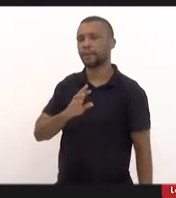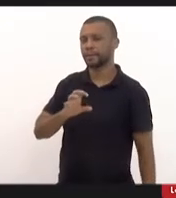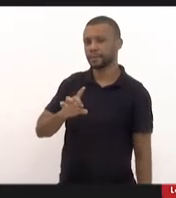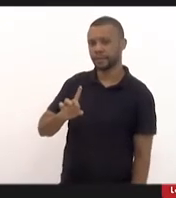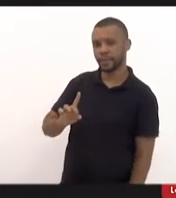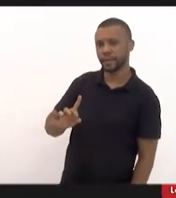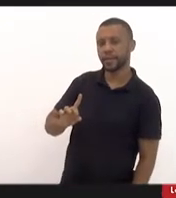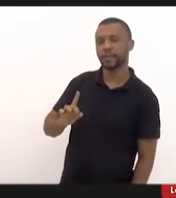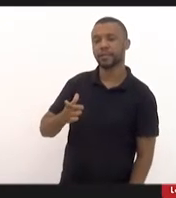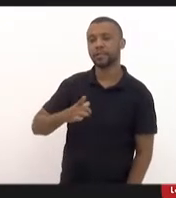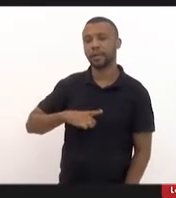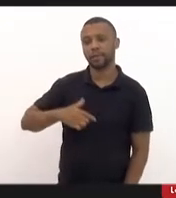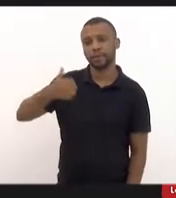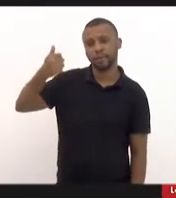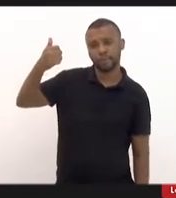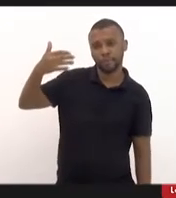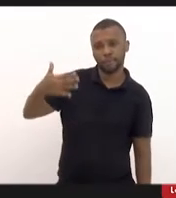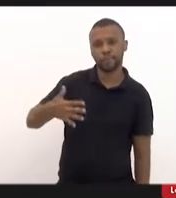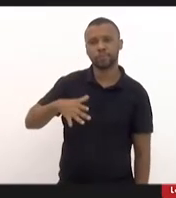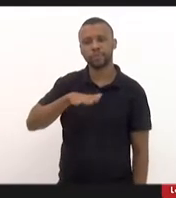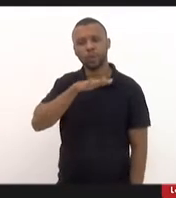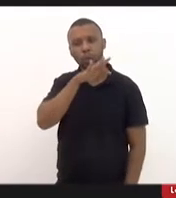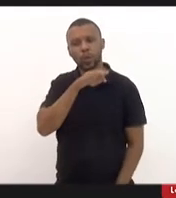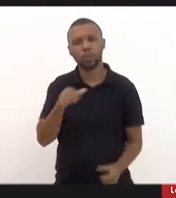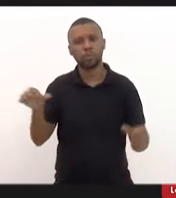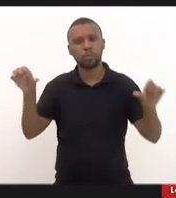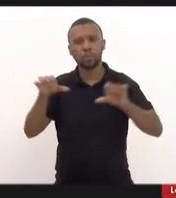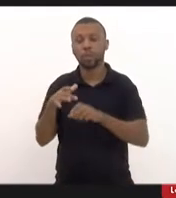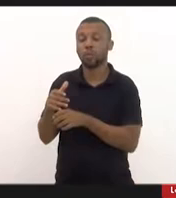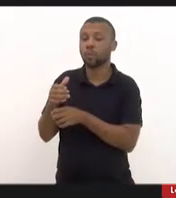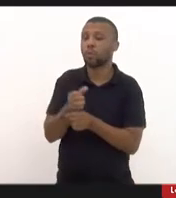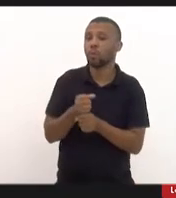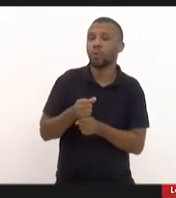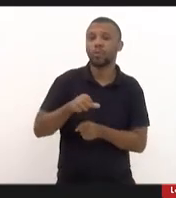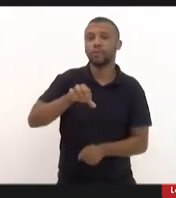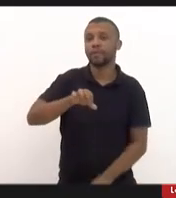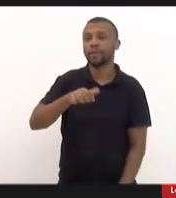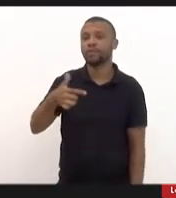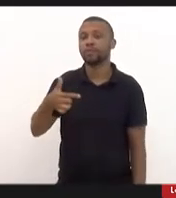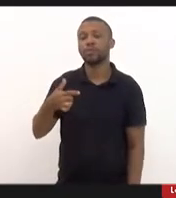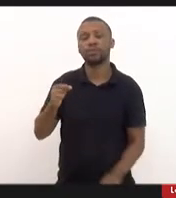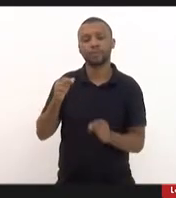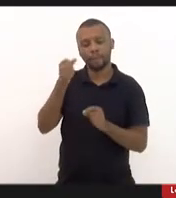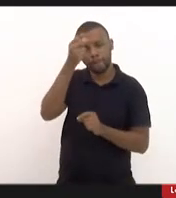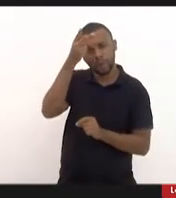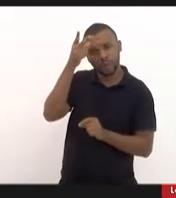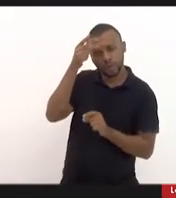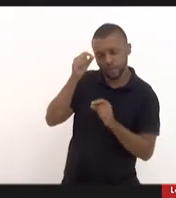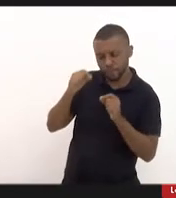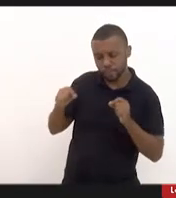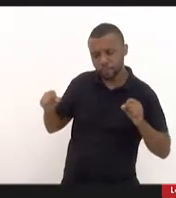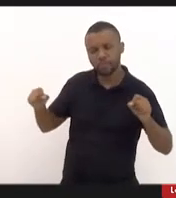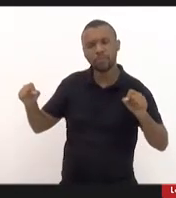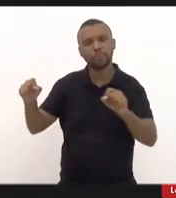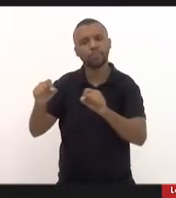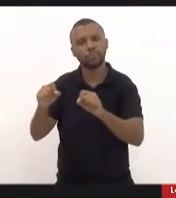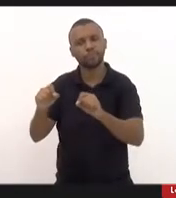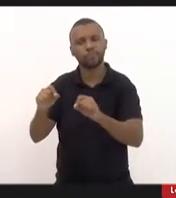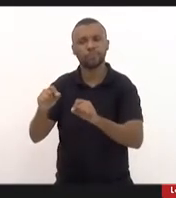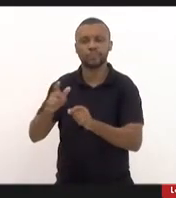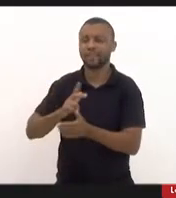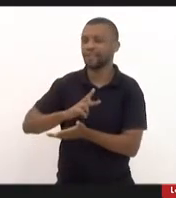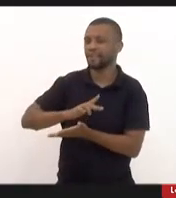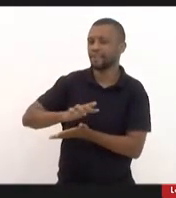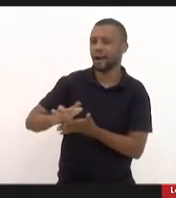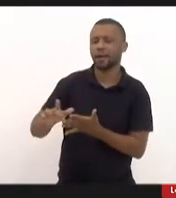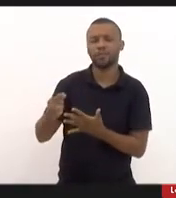ranking estadual nós estamos mal, entre os 92 municípios, no ranking do Sudeste, 1.600 municípios, né? Vários além da